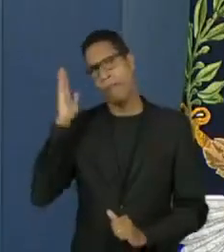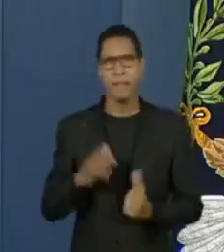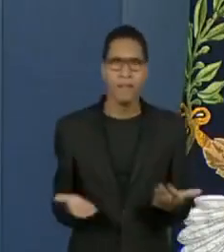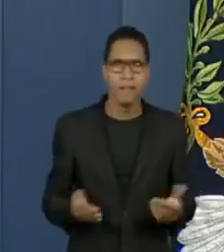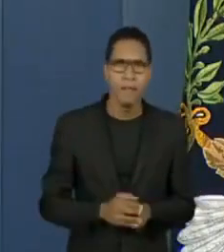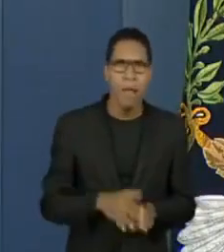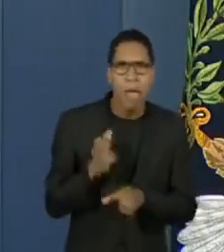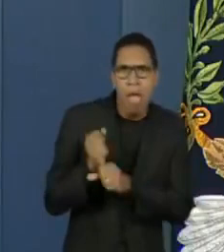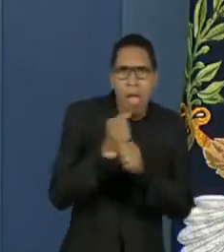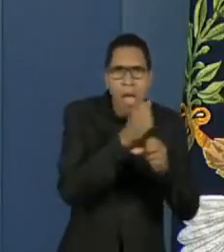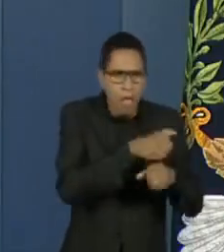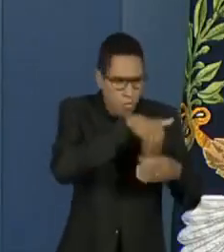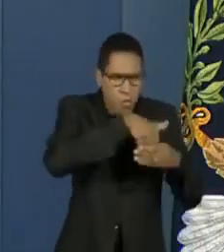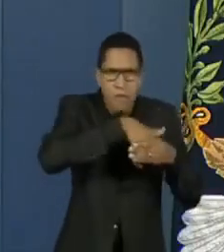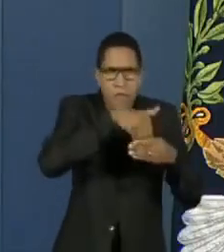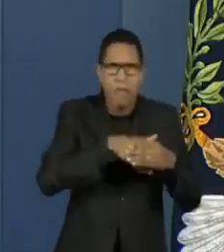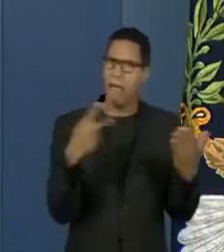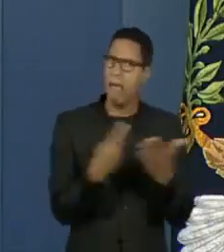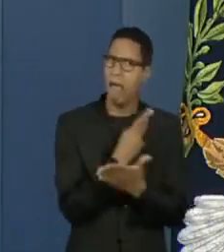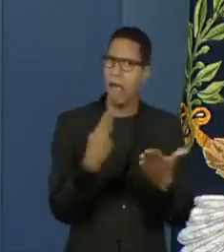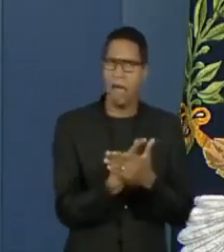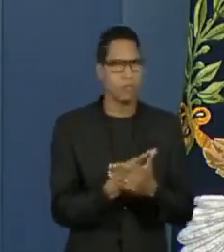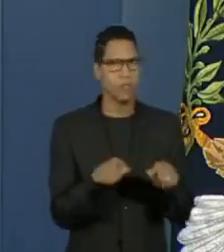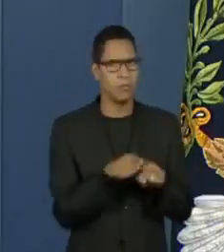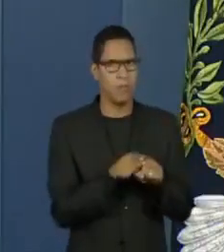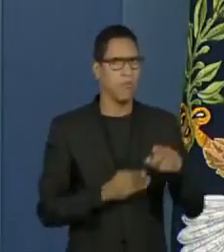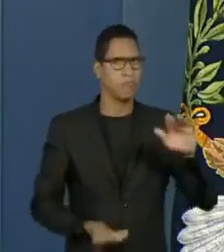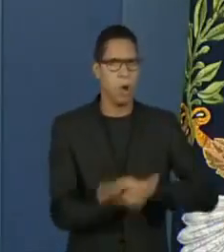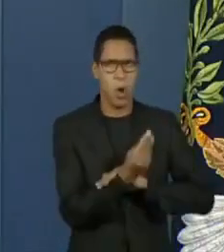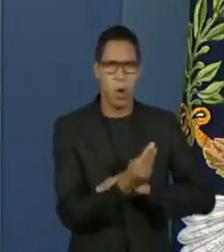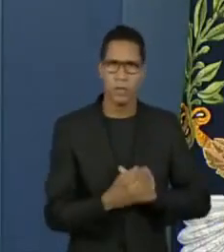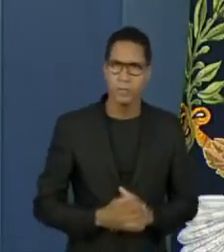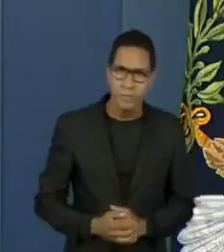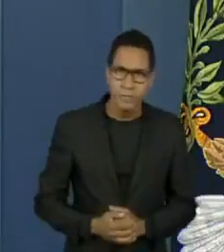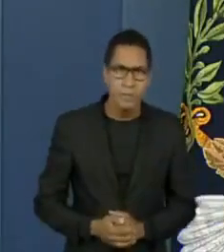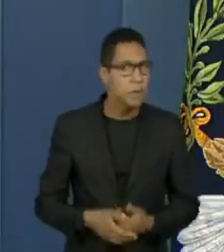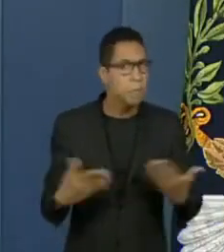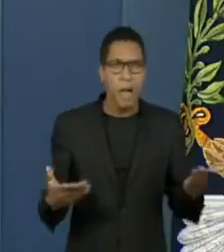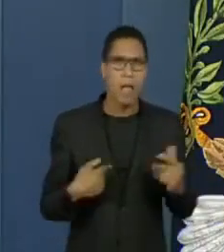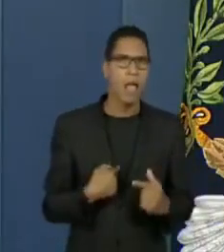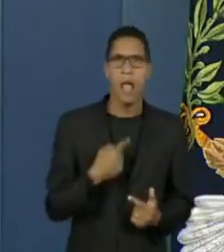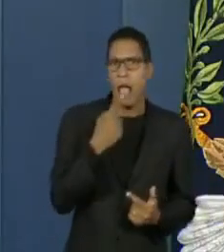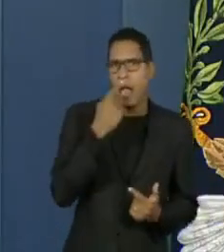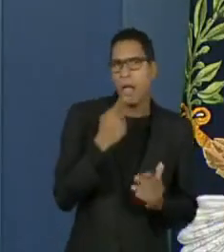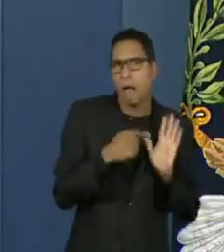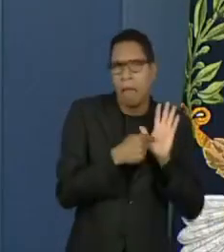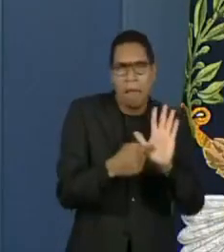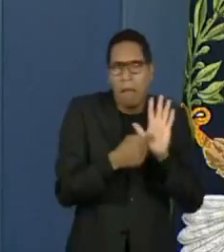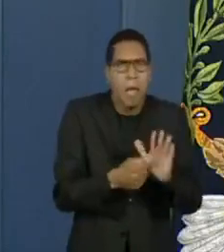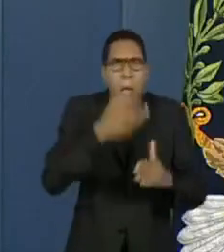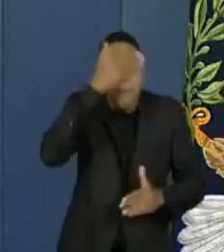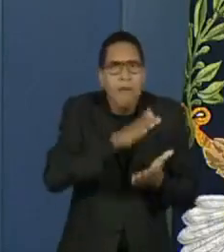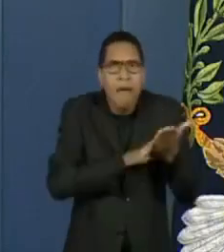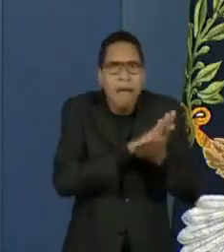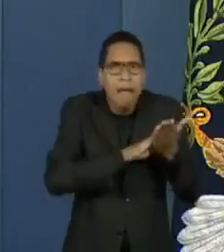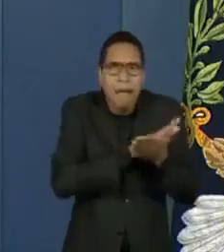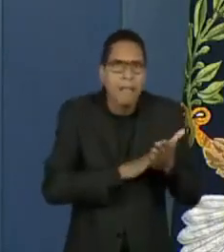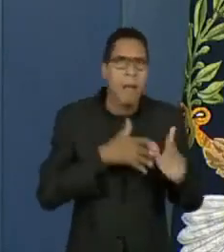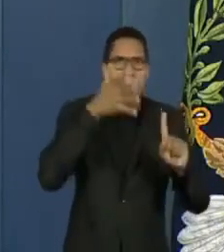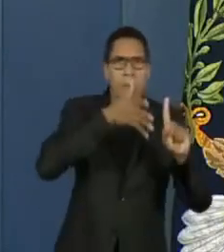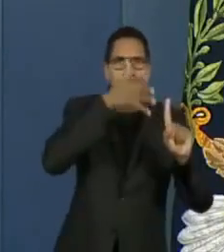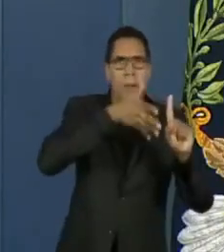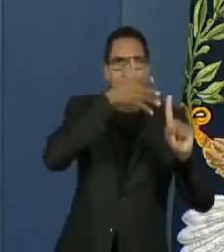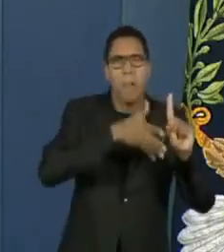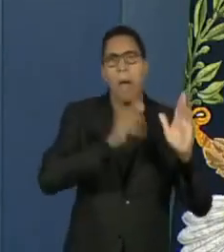de contagem de votos é injusto e corrupto. Mas as denúncias sem provas levaram o discurso a ser retirado do